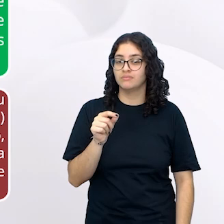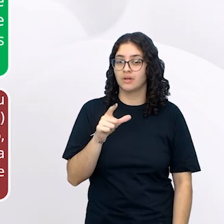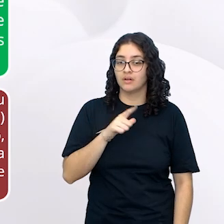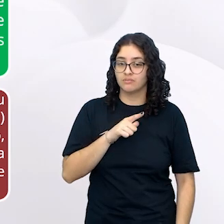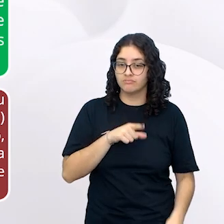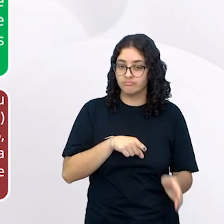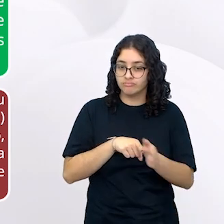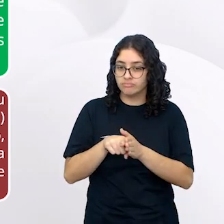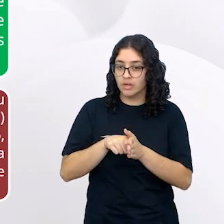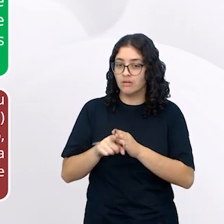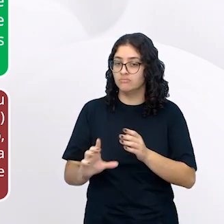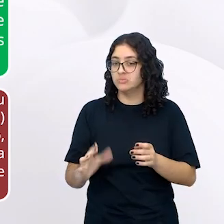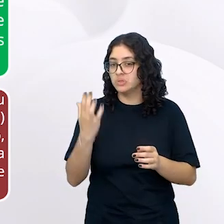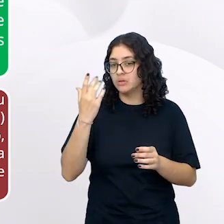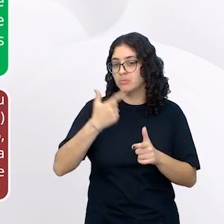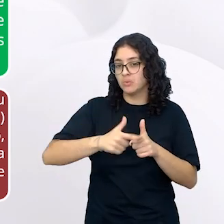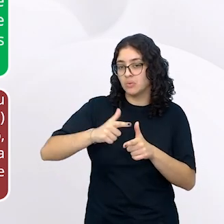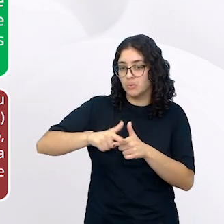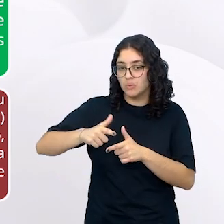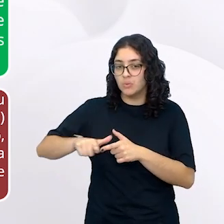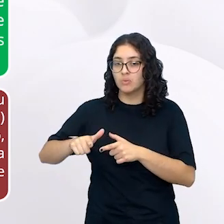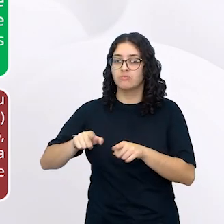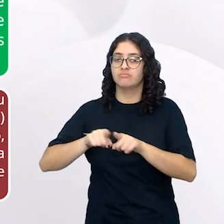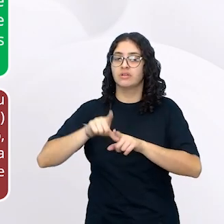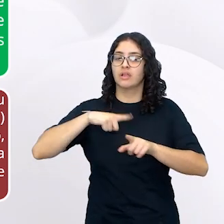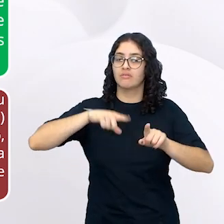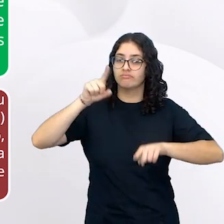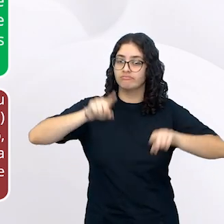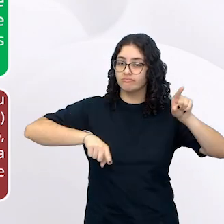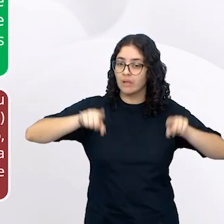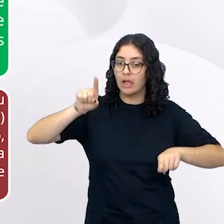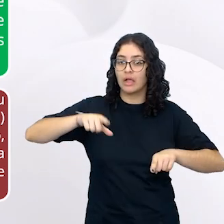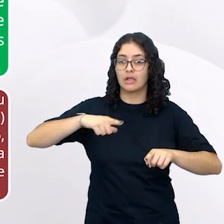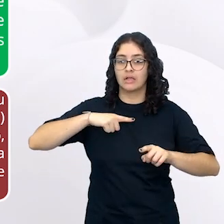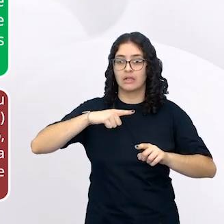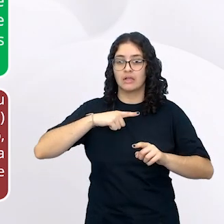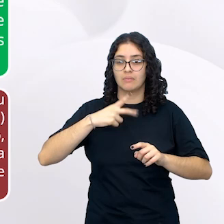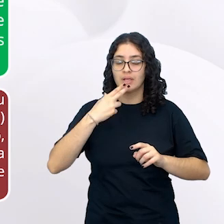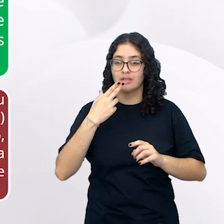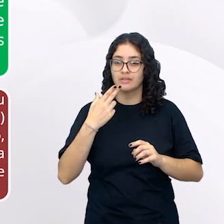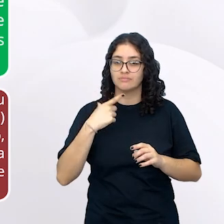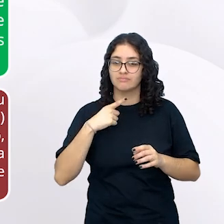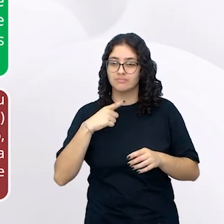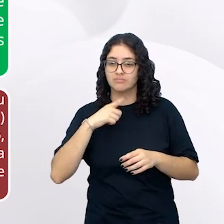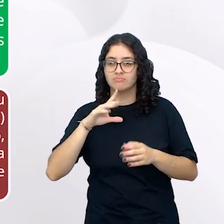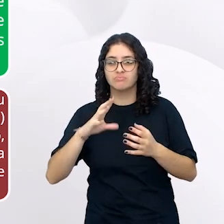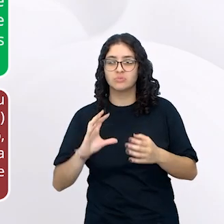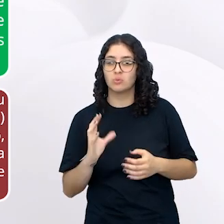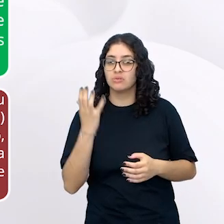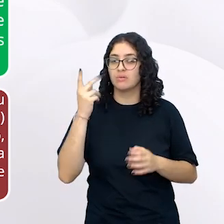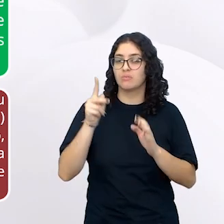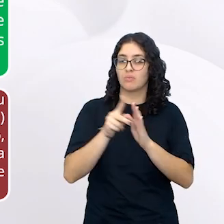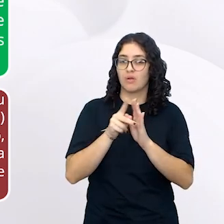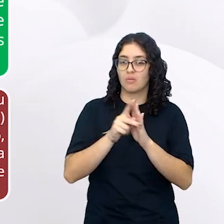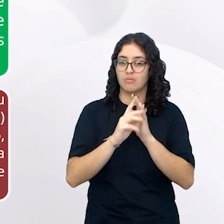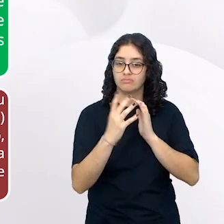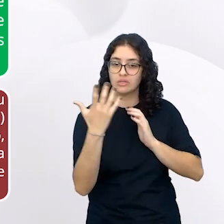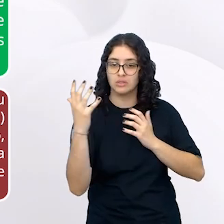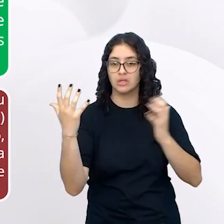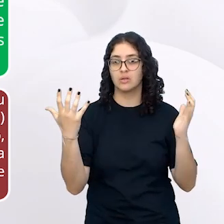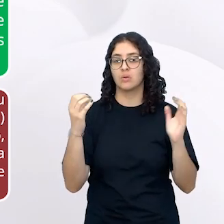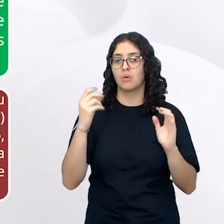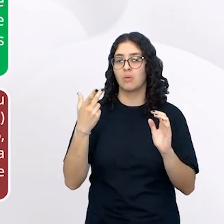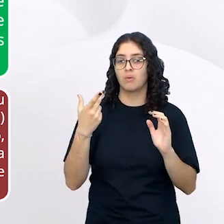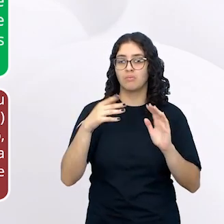e analisar situações, problemas e variáveis que interferem na dinâmica de fenômenos de natureza ou processos tecnológicos.